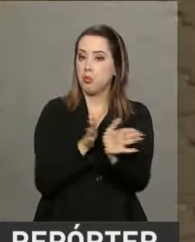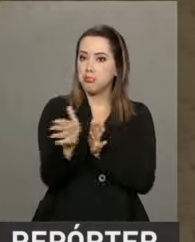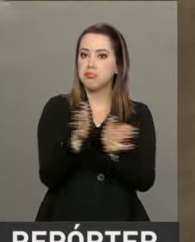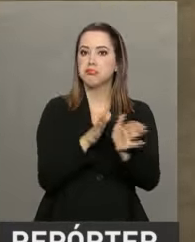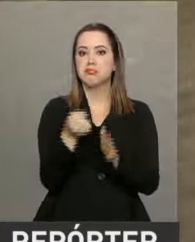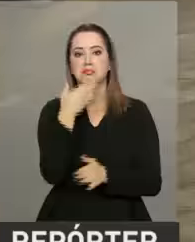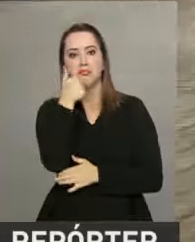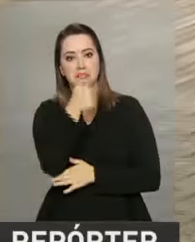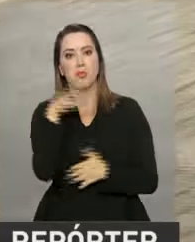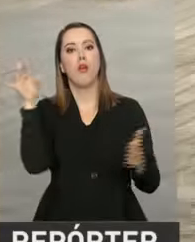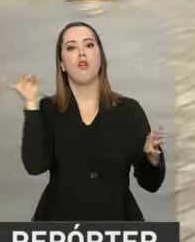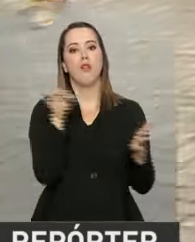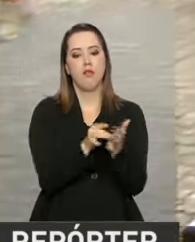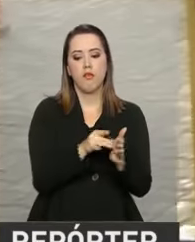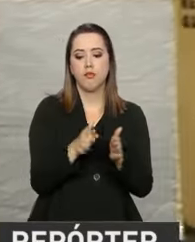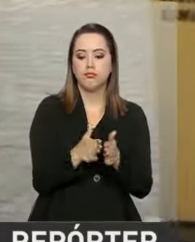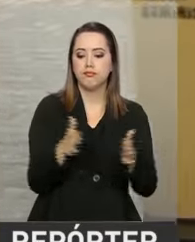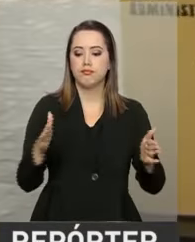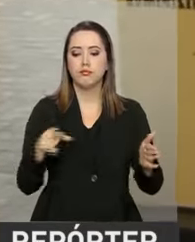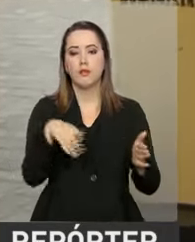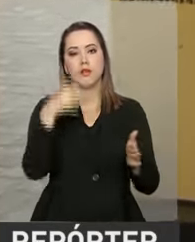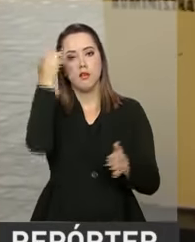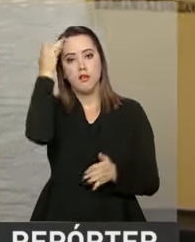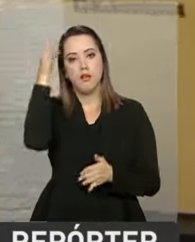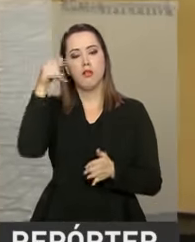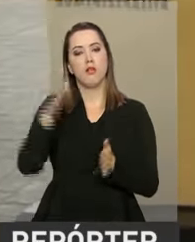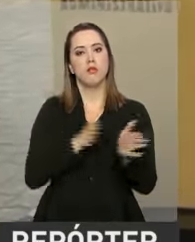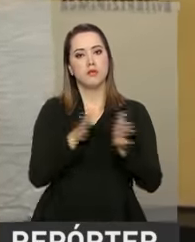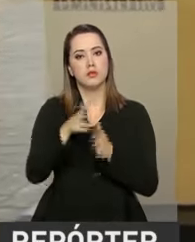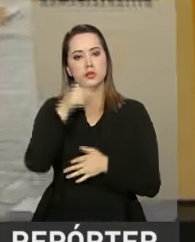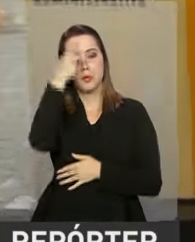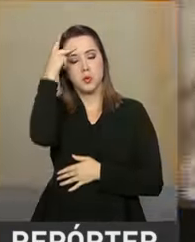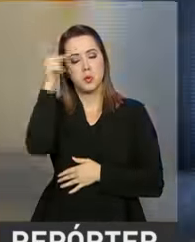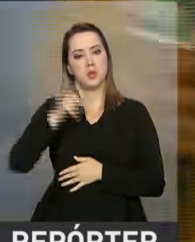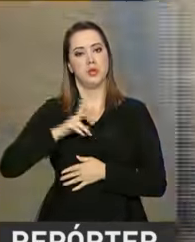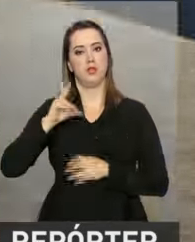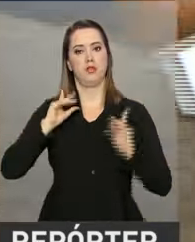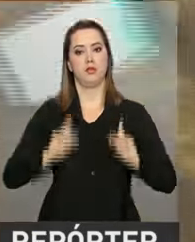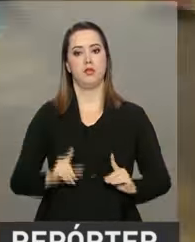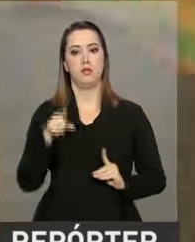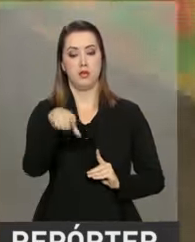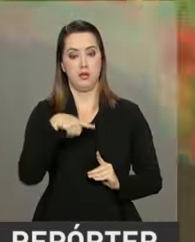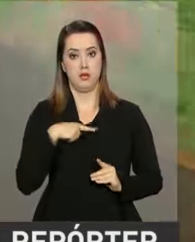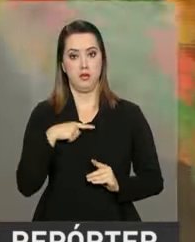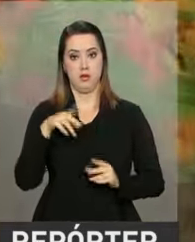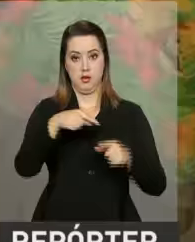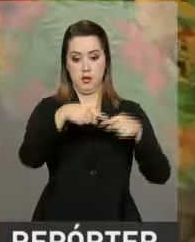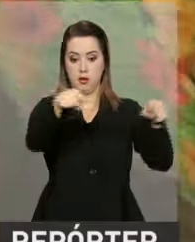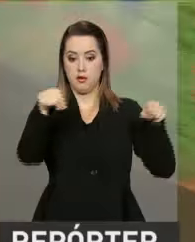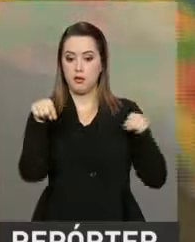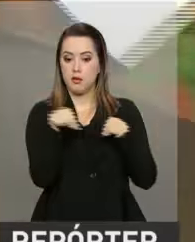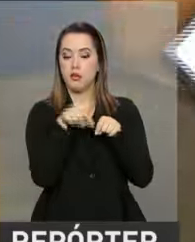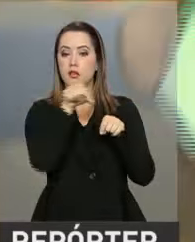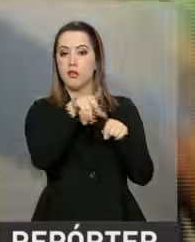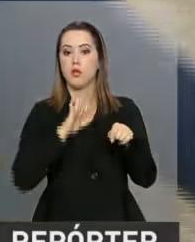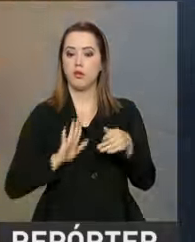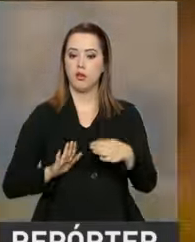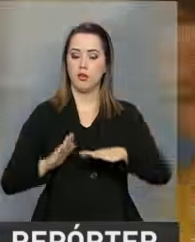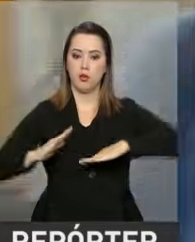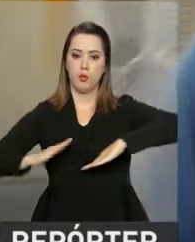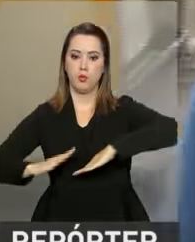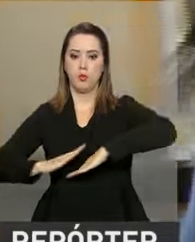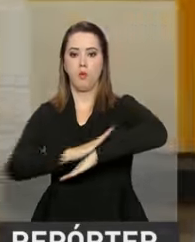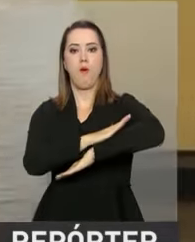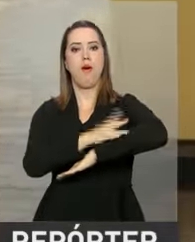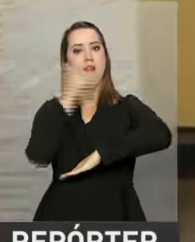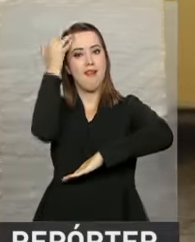eles são bem largos e facilitam a mobilidade de quem tem algum tipo de deficiência. Nessa barraca aqui do lado, uma rampa que facilita o